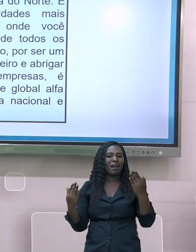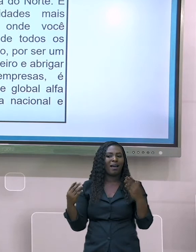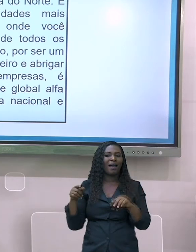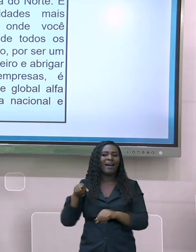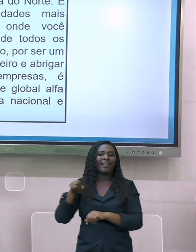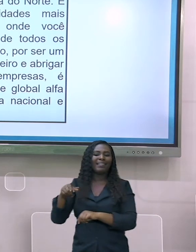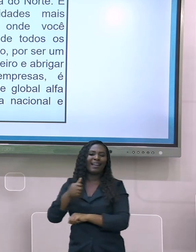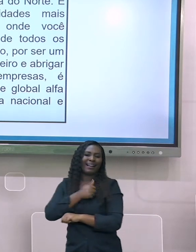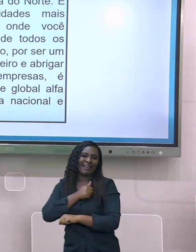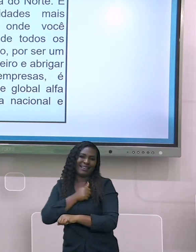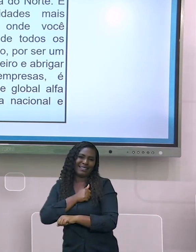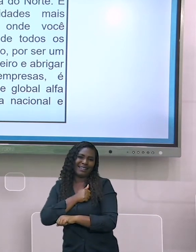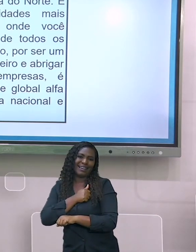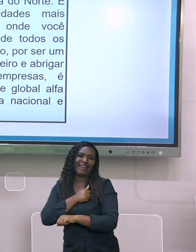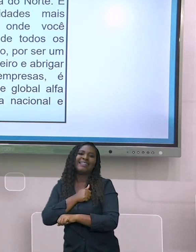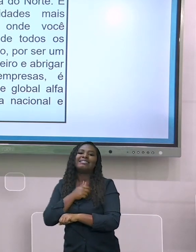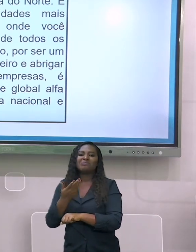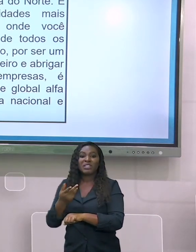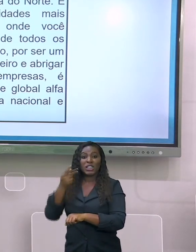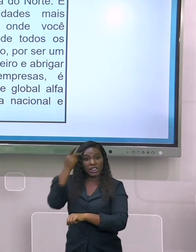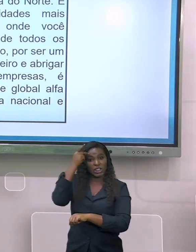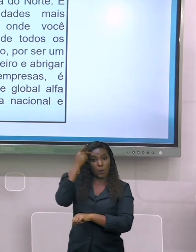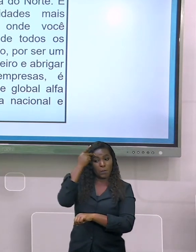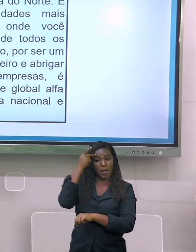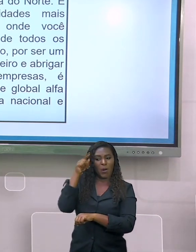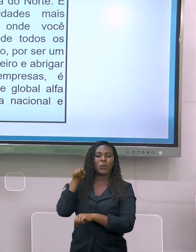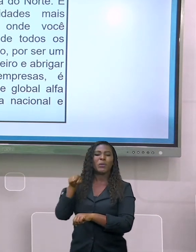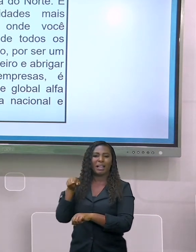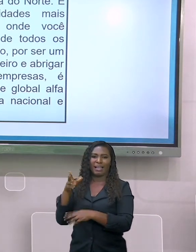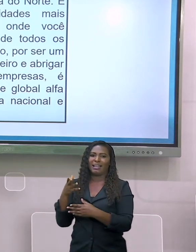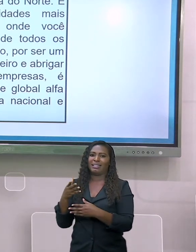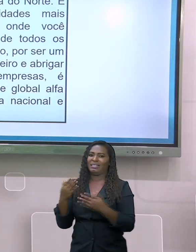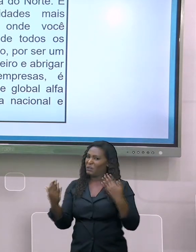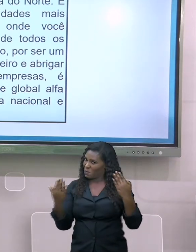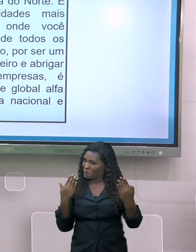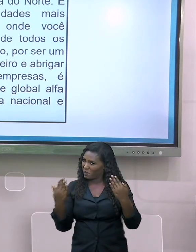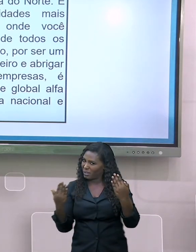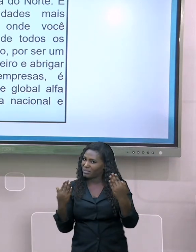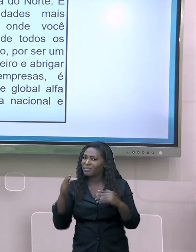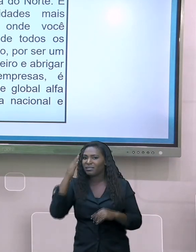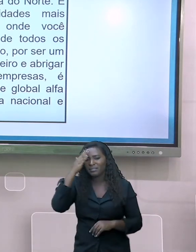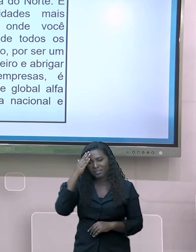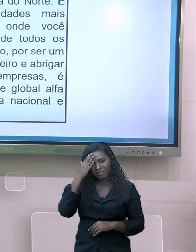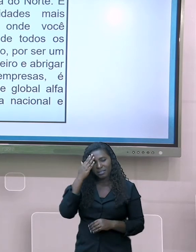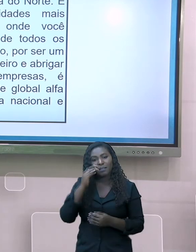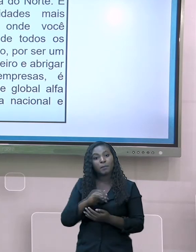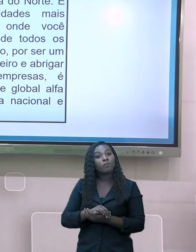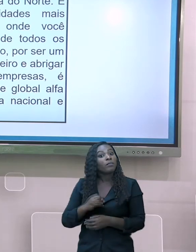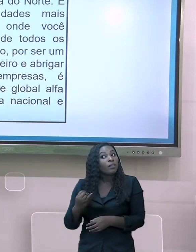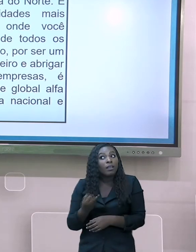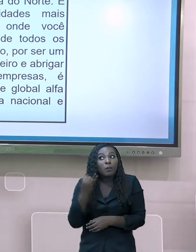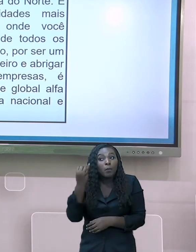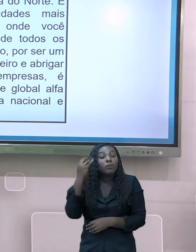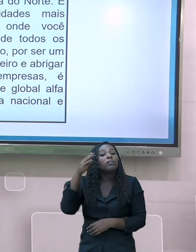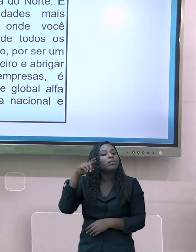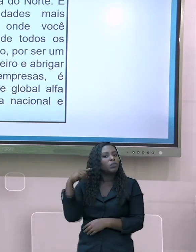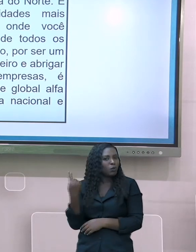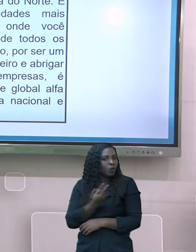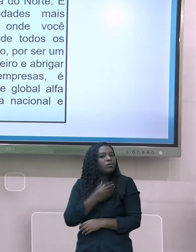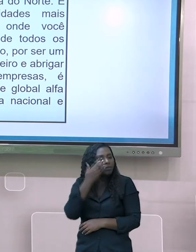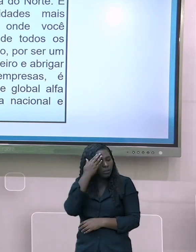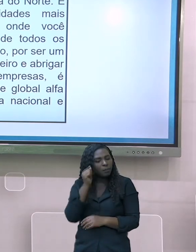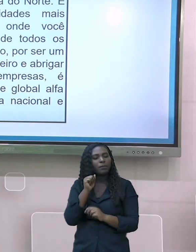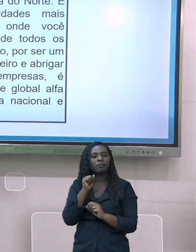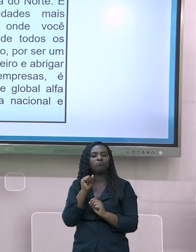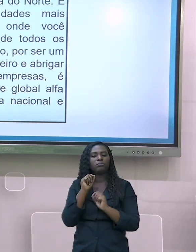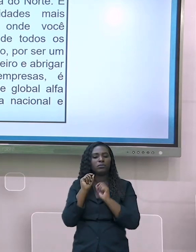São Paulo canadense. Ok? Isso é importante a gente ter essas noções,